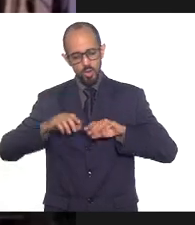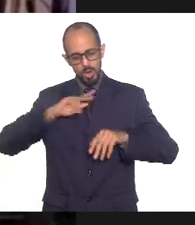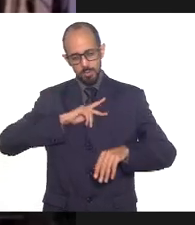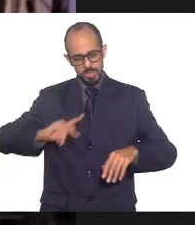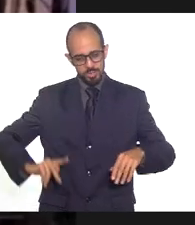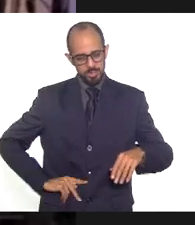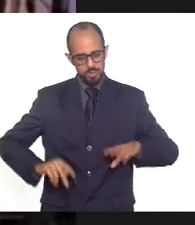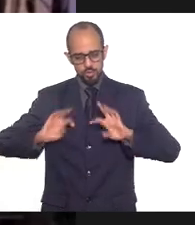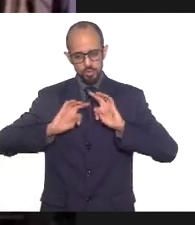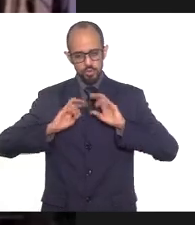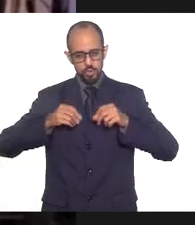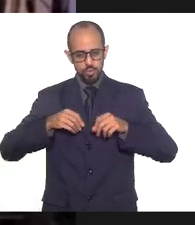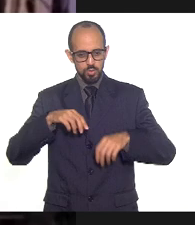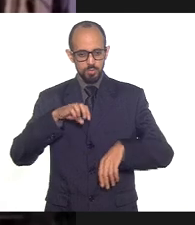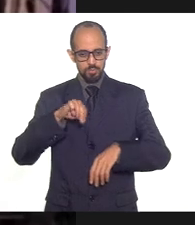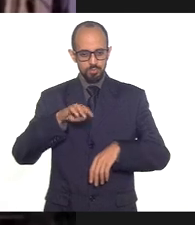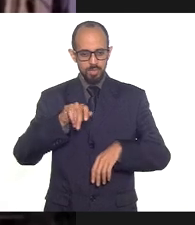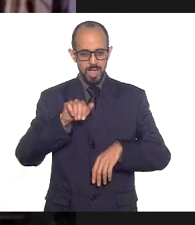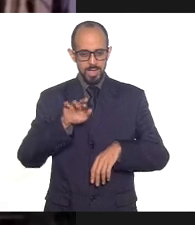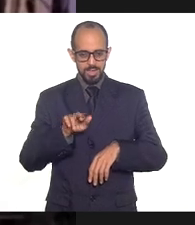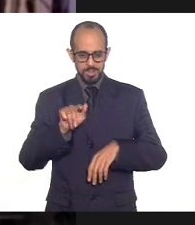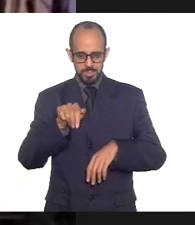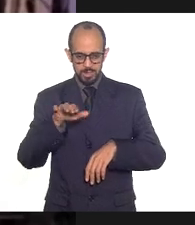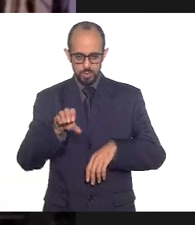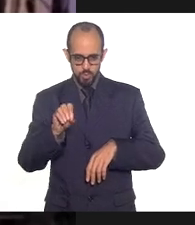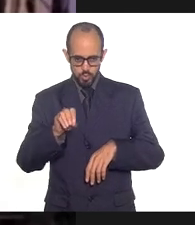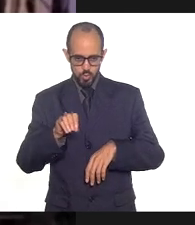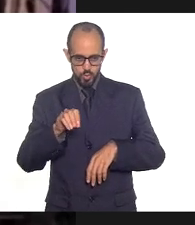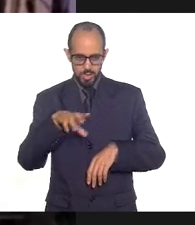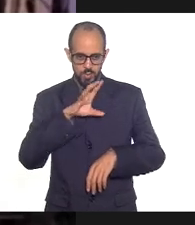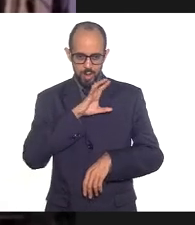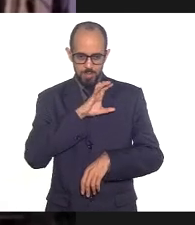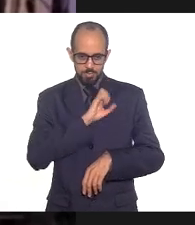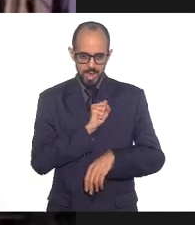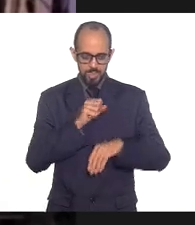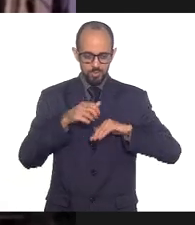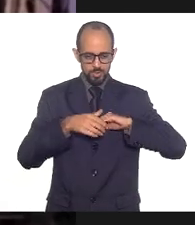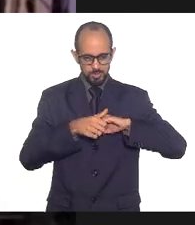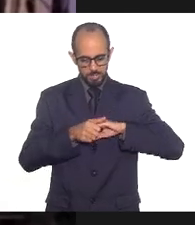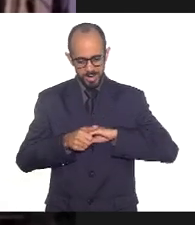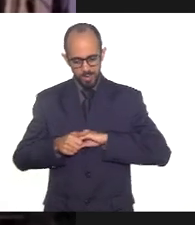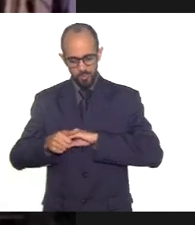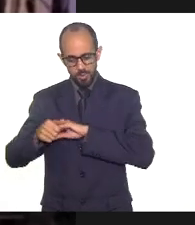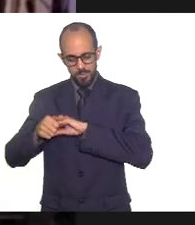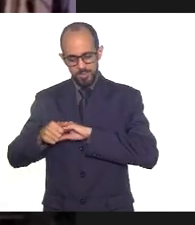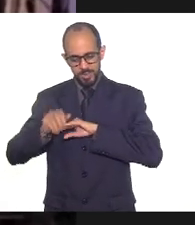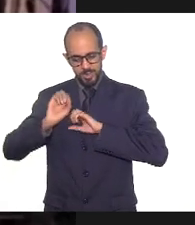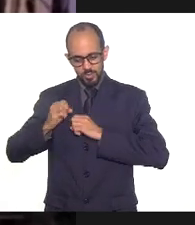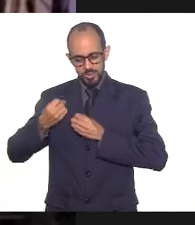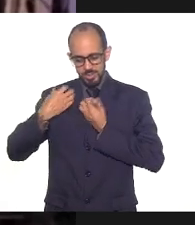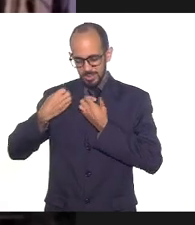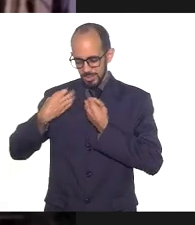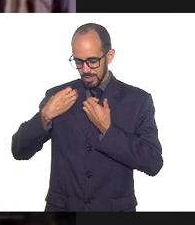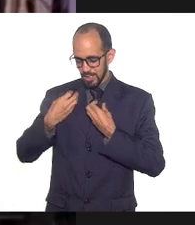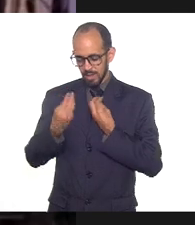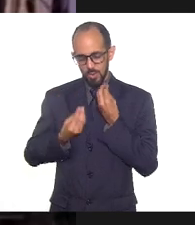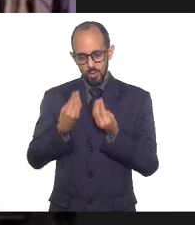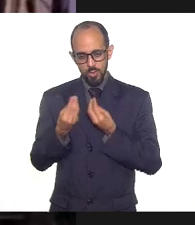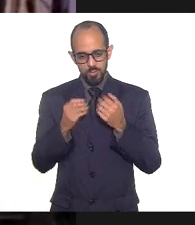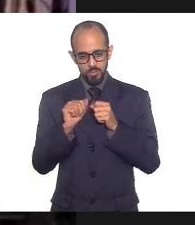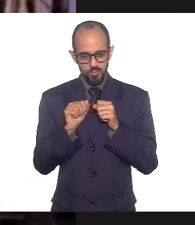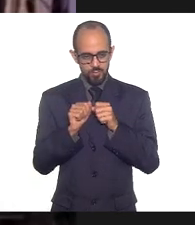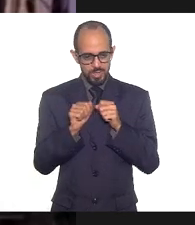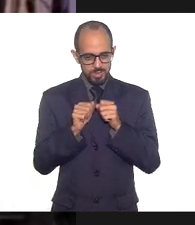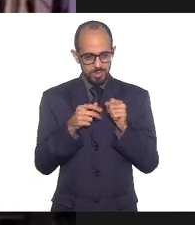todos que com carinho Marquinho esse querido amado que nos pega pelas mãos e nos ensina como fazer o